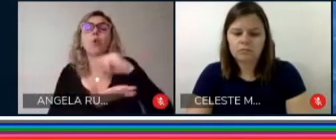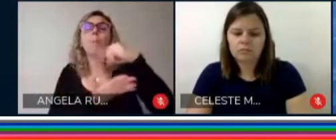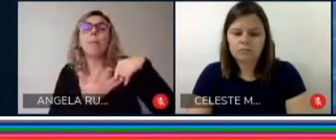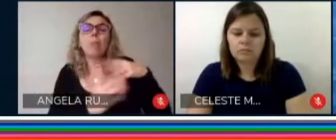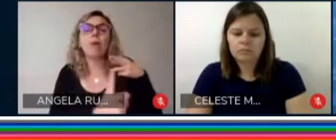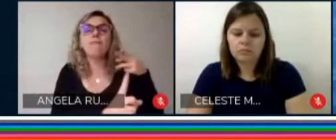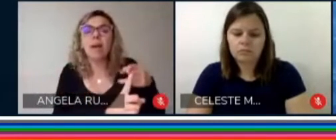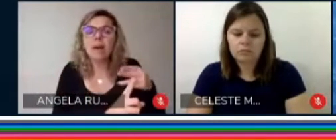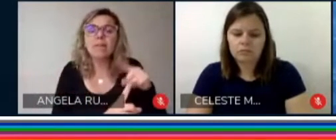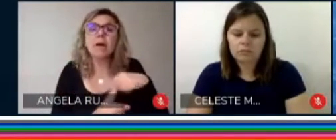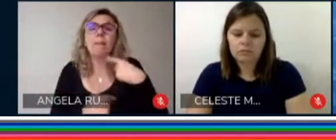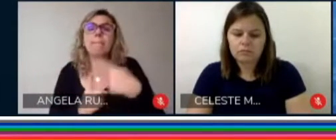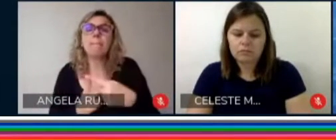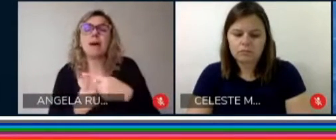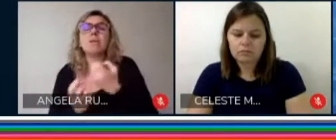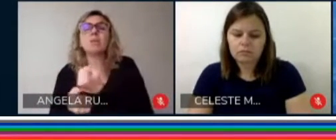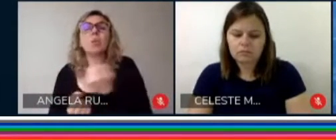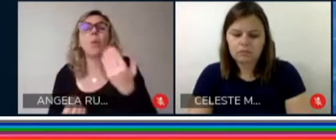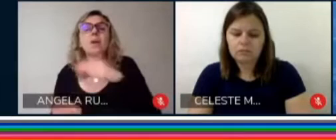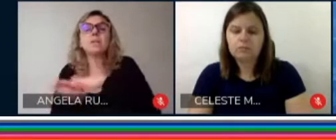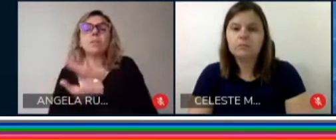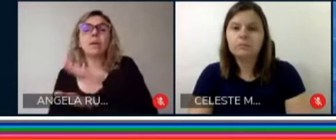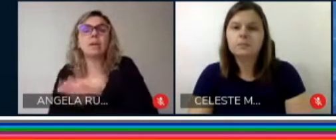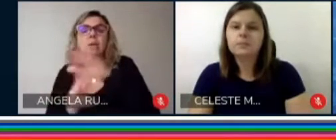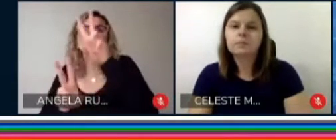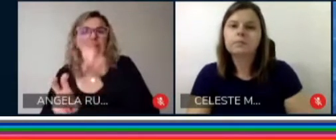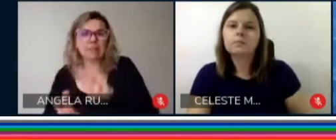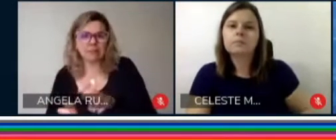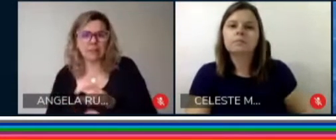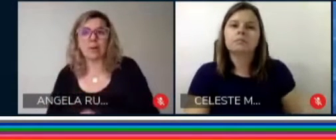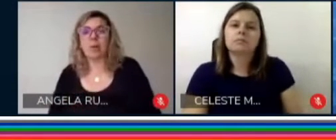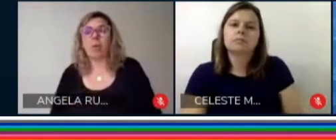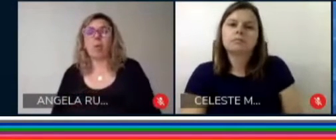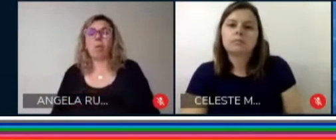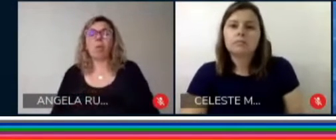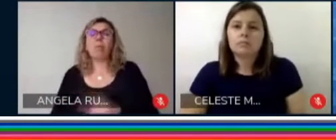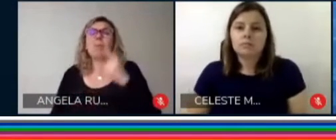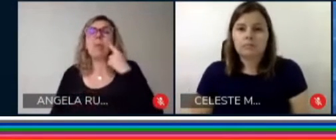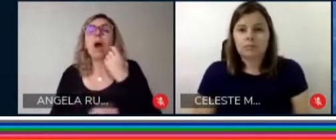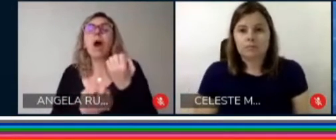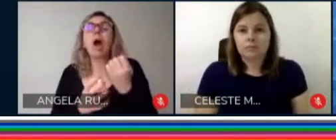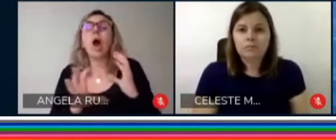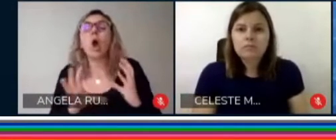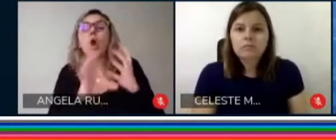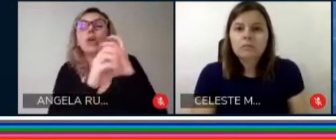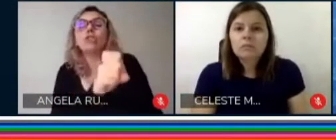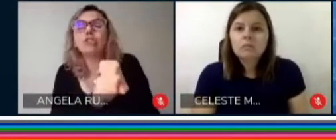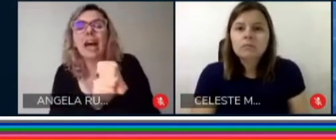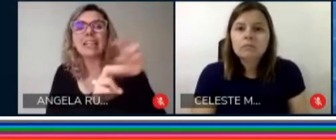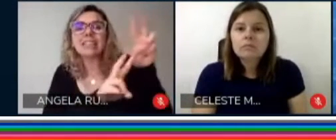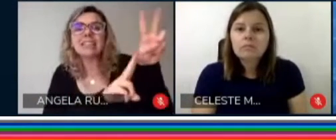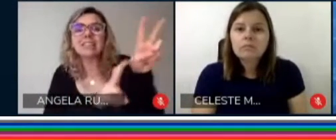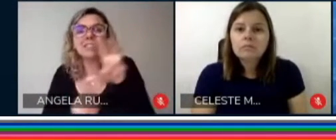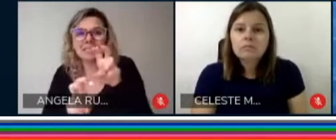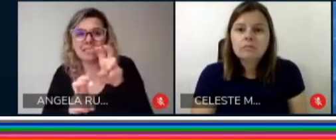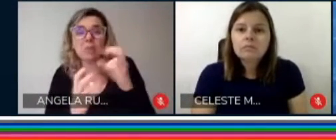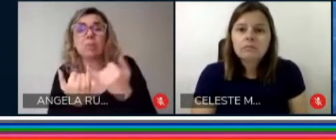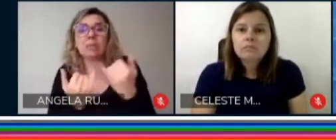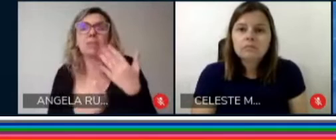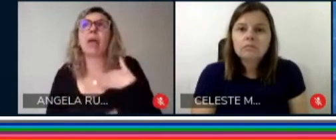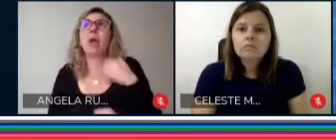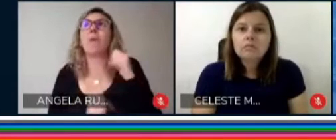documentos e a contagem de publicações e citações. Quando eu falo nisso da contagem, eu quero dizer que eu posso